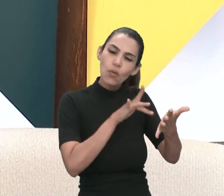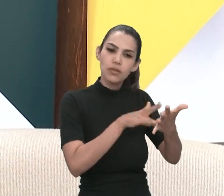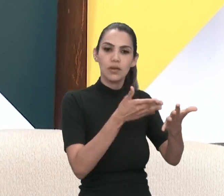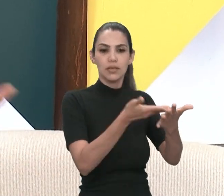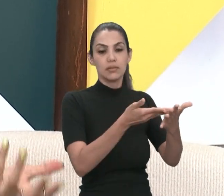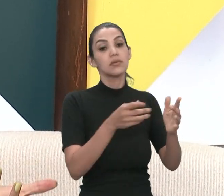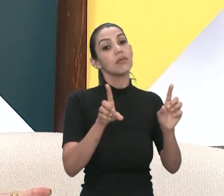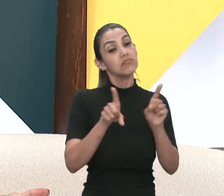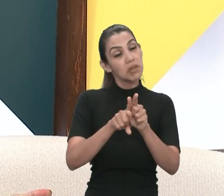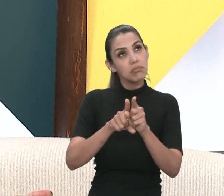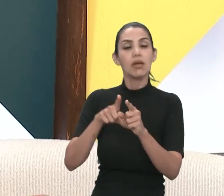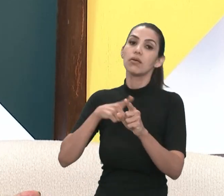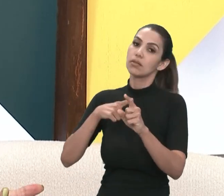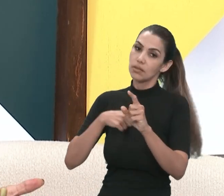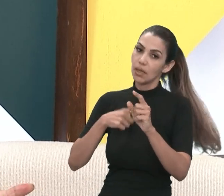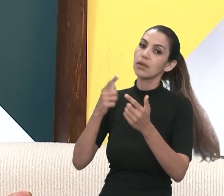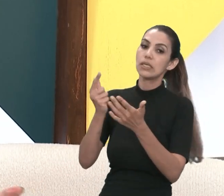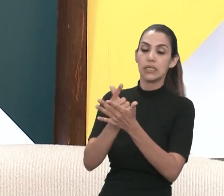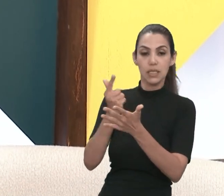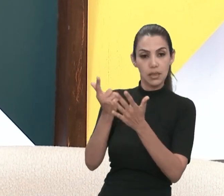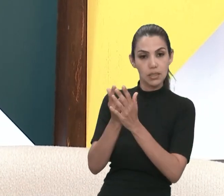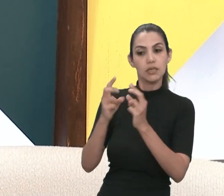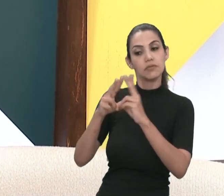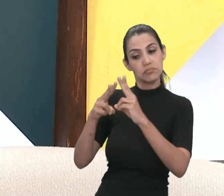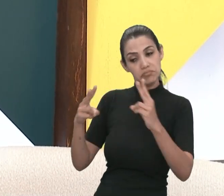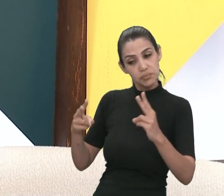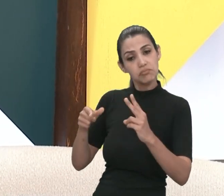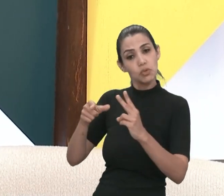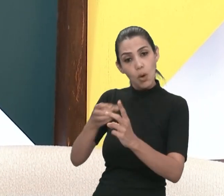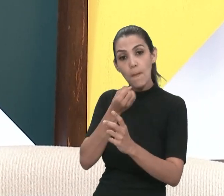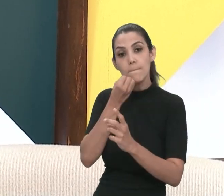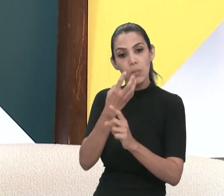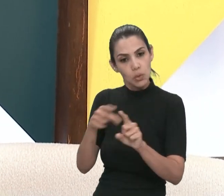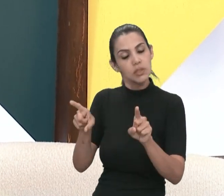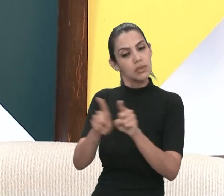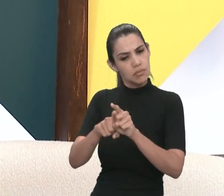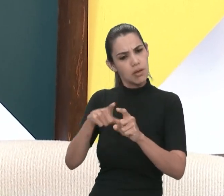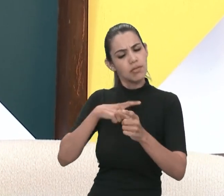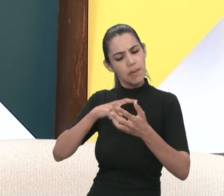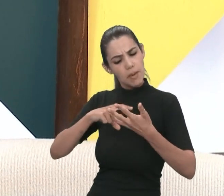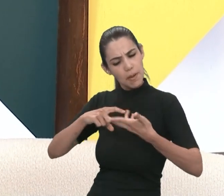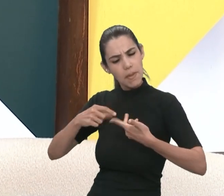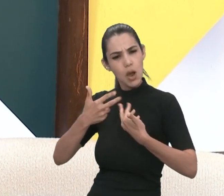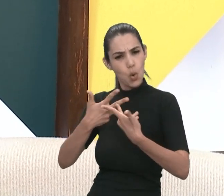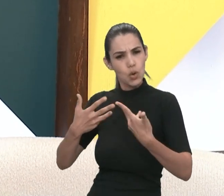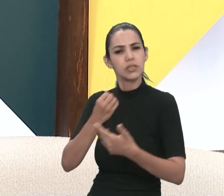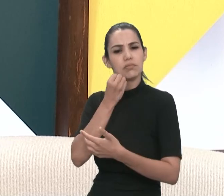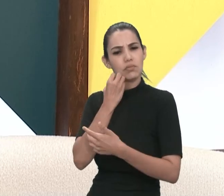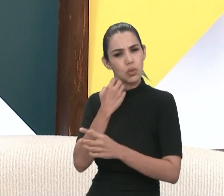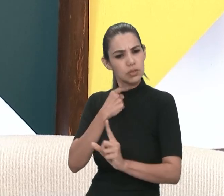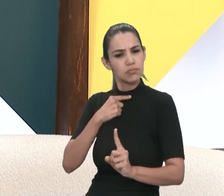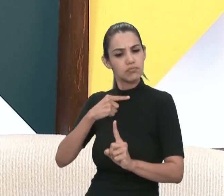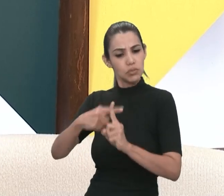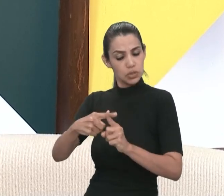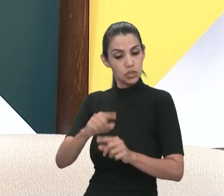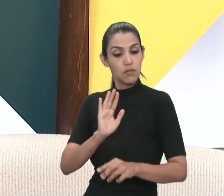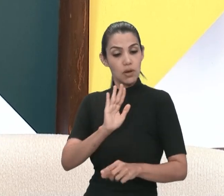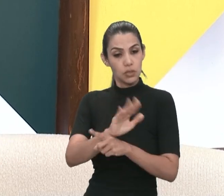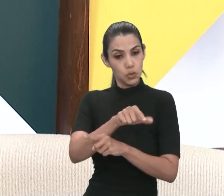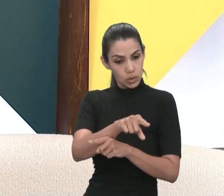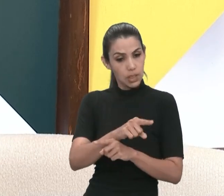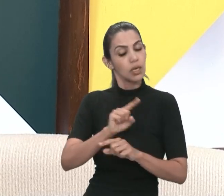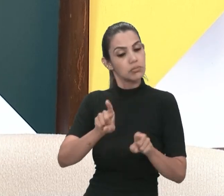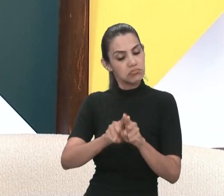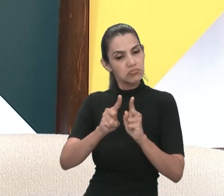digitais, tem potencialidades também no meio digital, se a gente for pensar tanto no desenvolvimento da oralidade quanto da leitura,